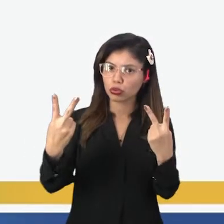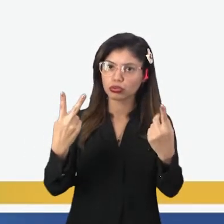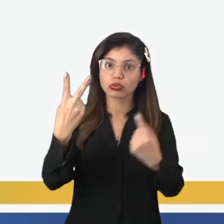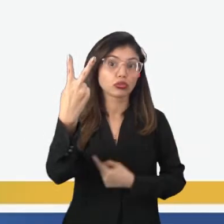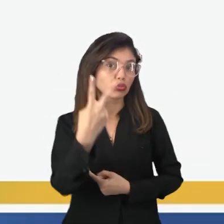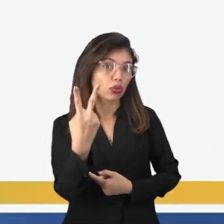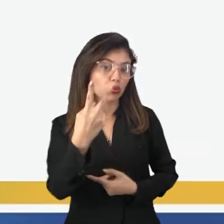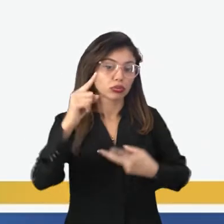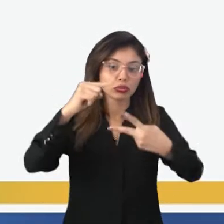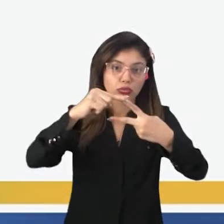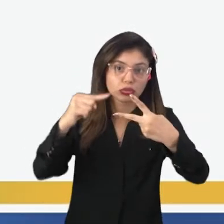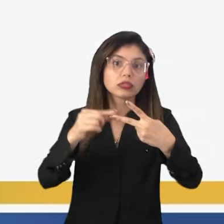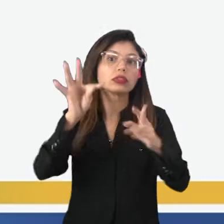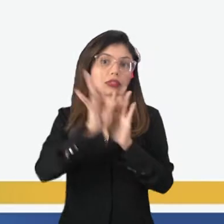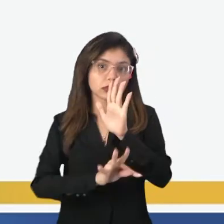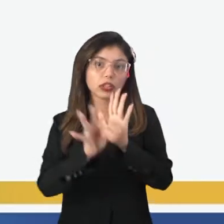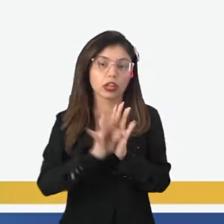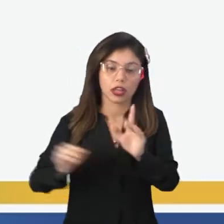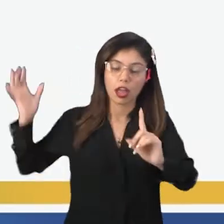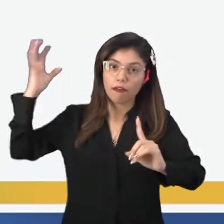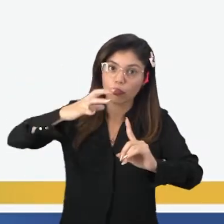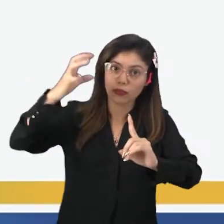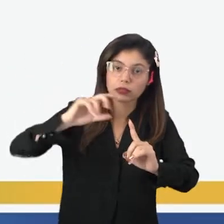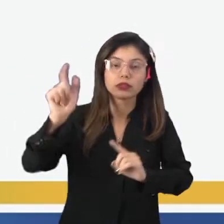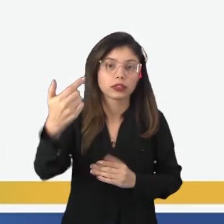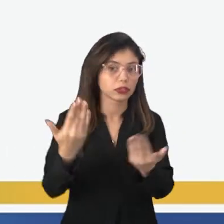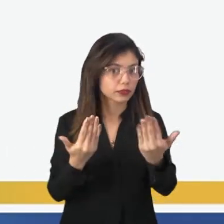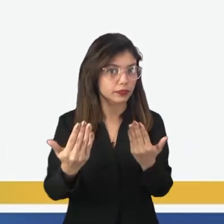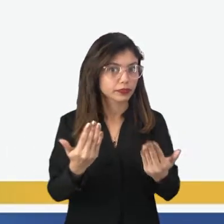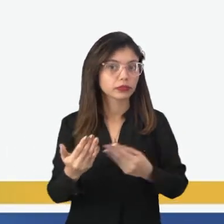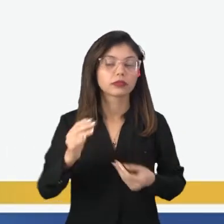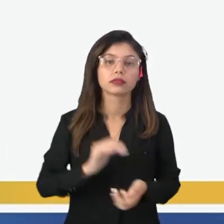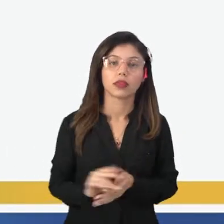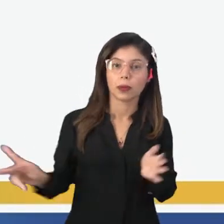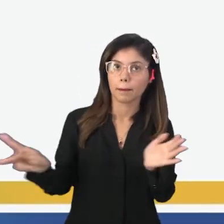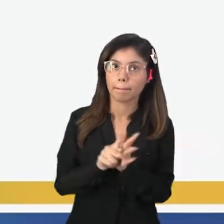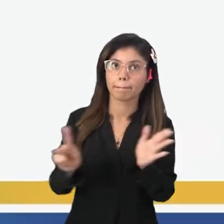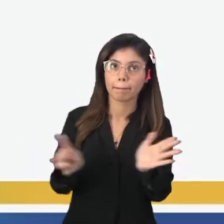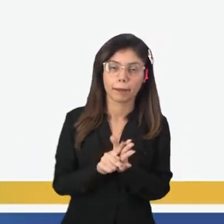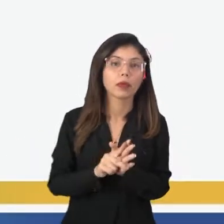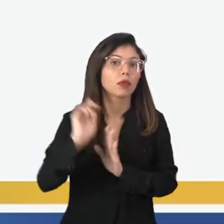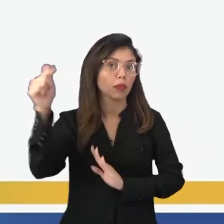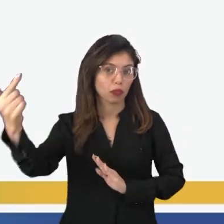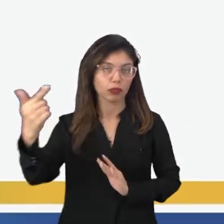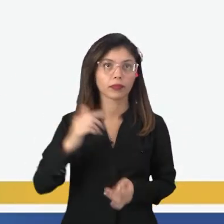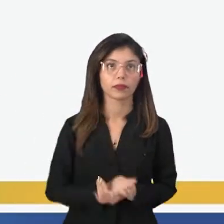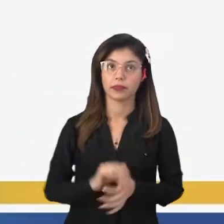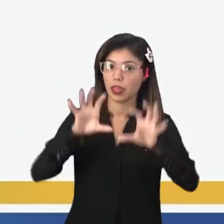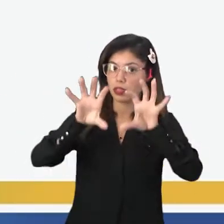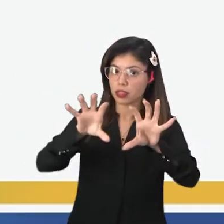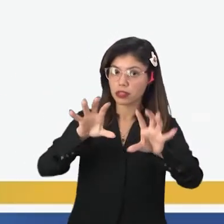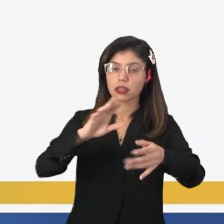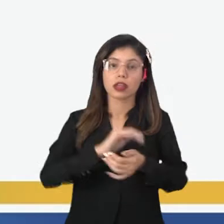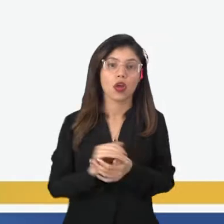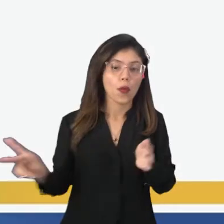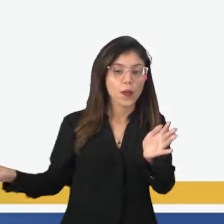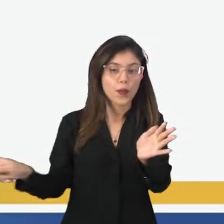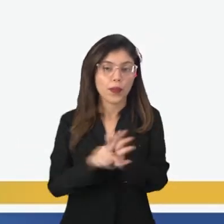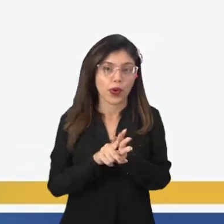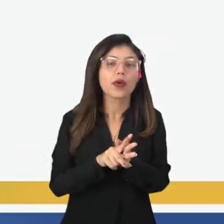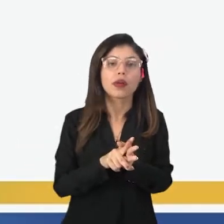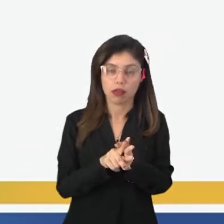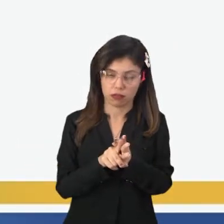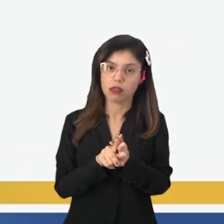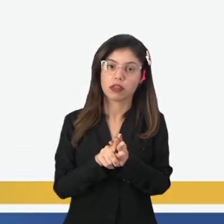textos, ou seja, é a influência e relação que um estabelece sobre o outro. Assim, determina o